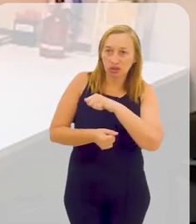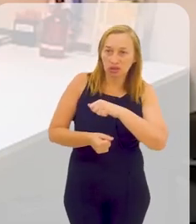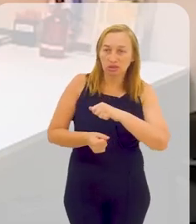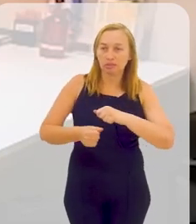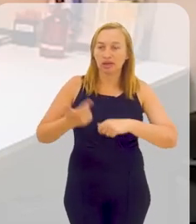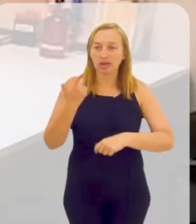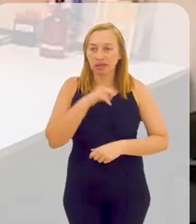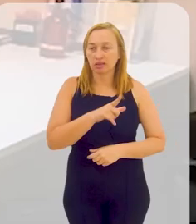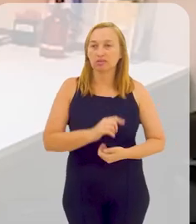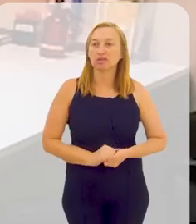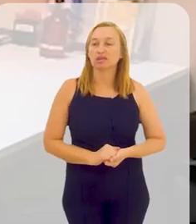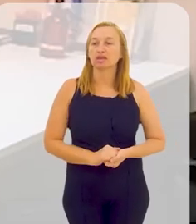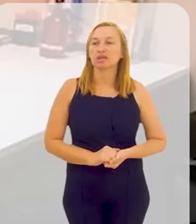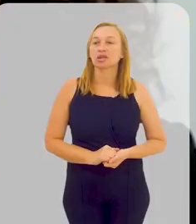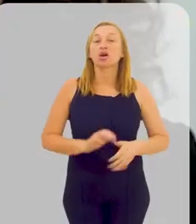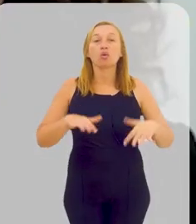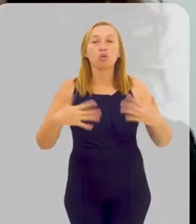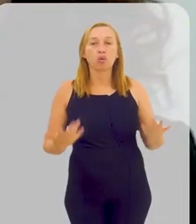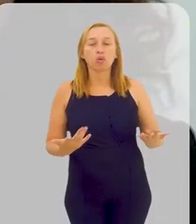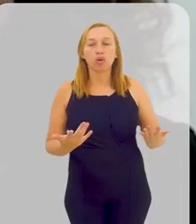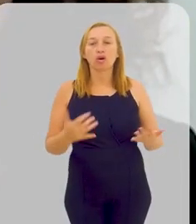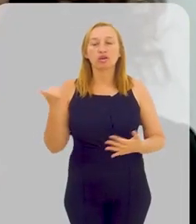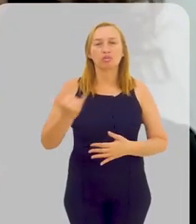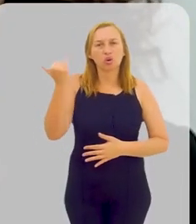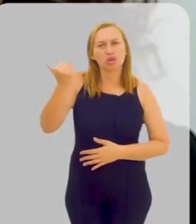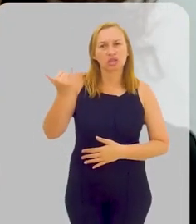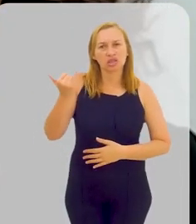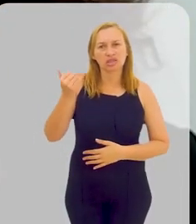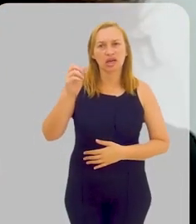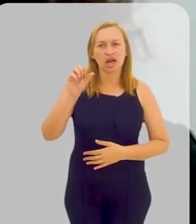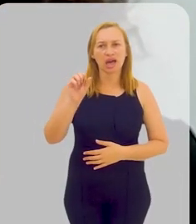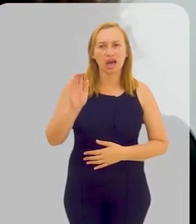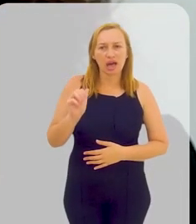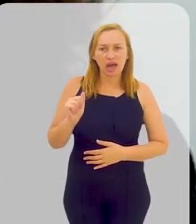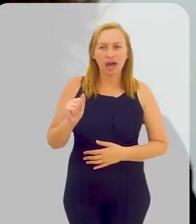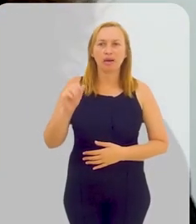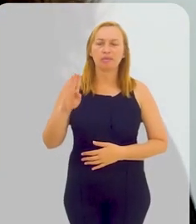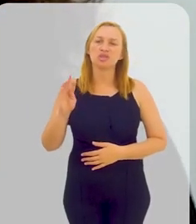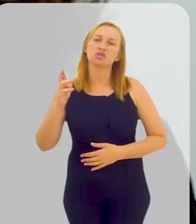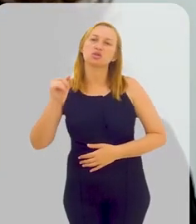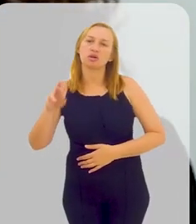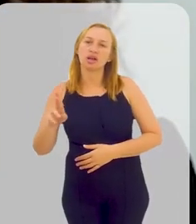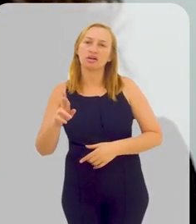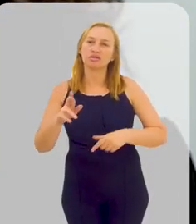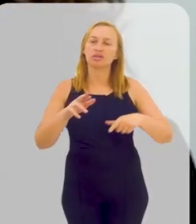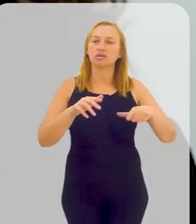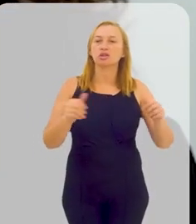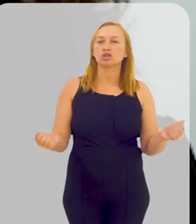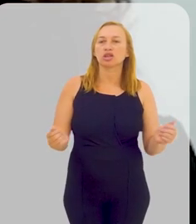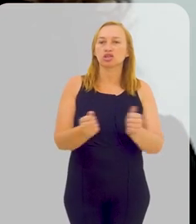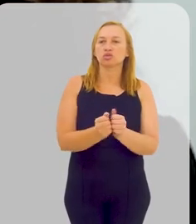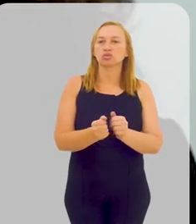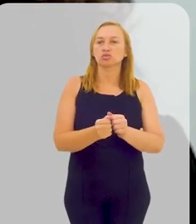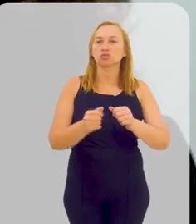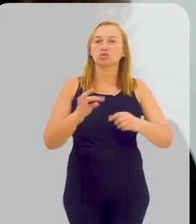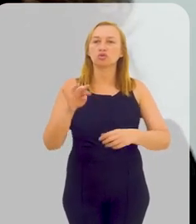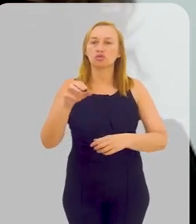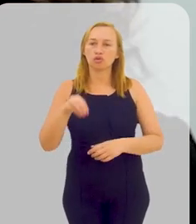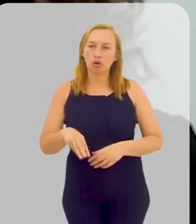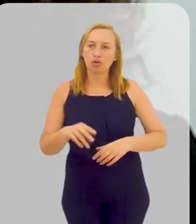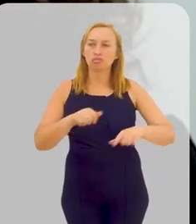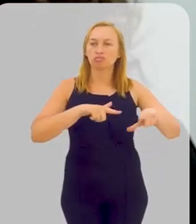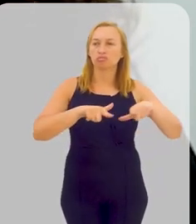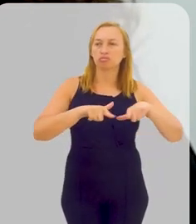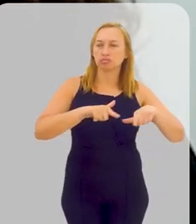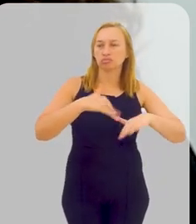financeiras para alcançar então Rodrigo qual a importância do fórum desenvolvimento estratégico do estado